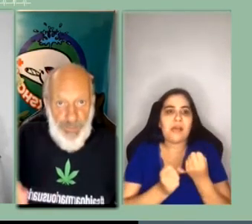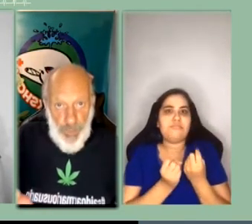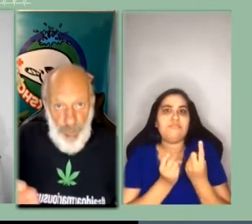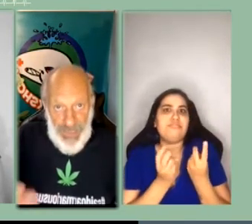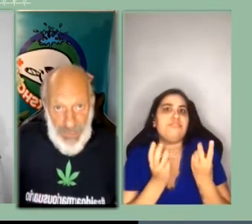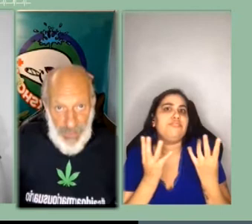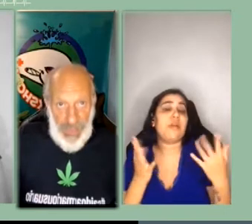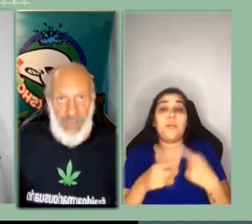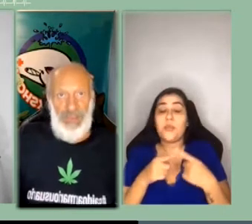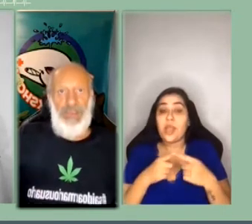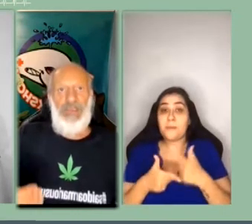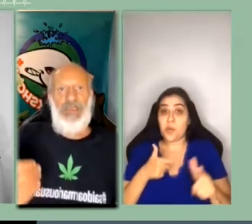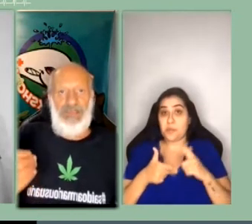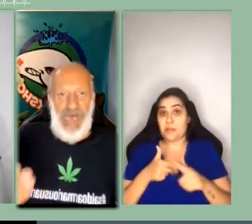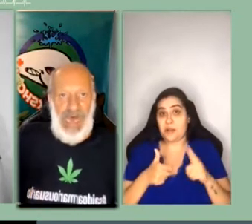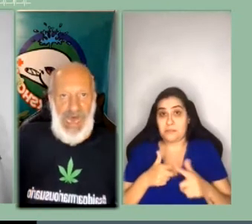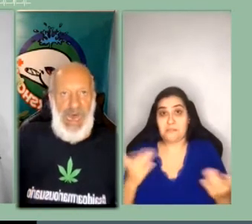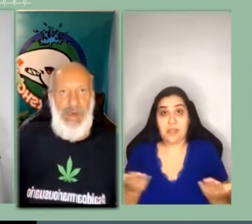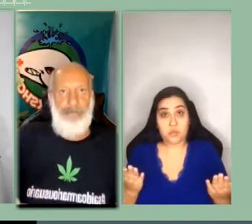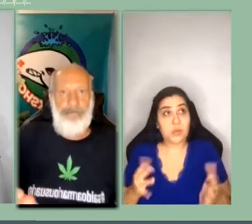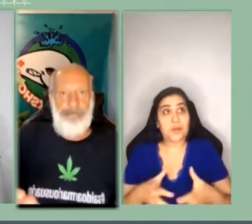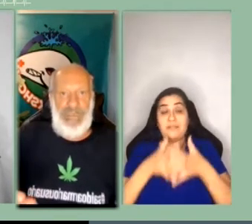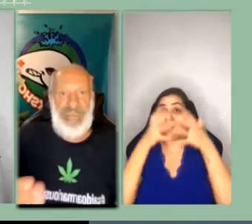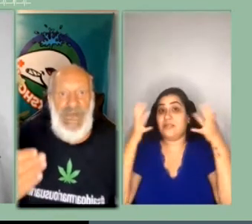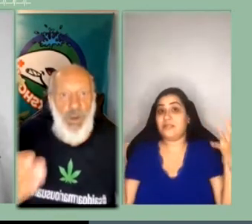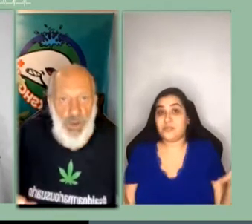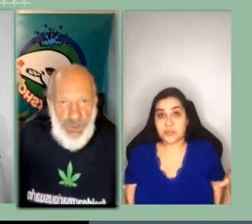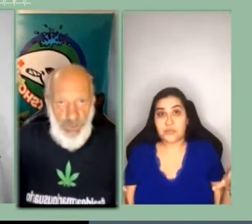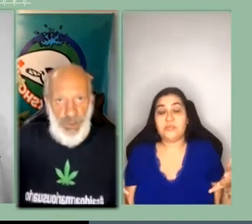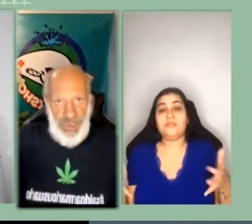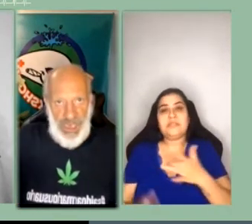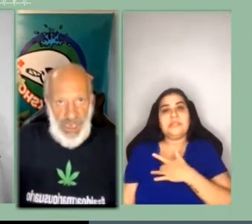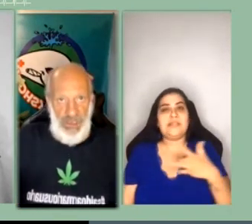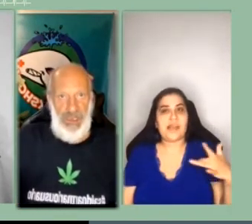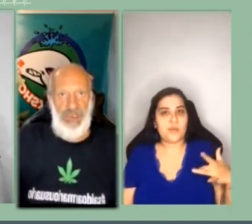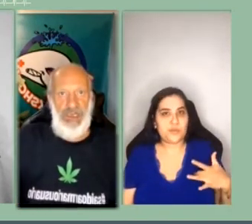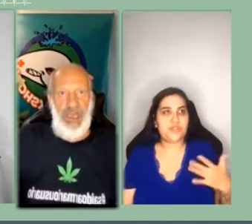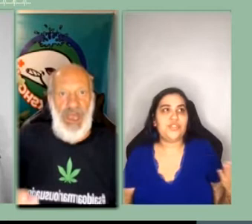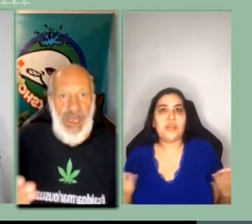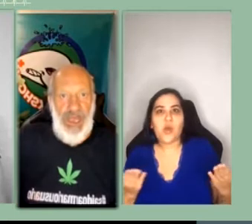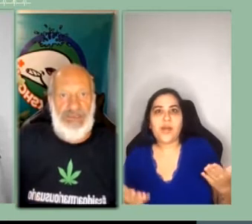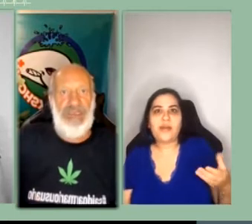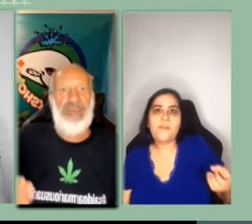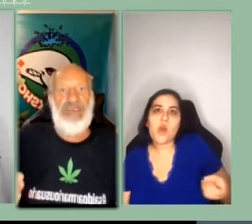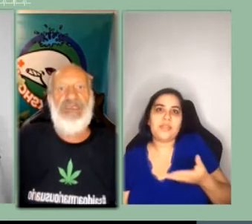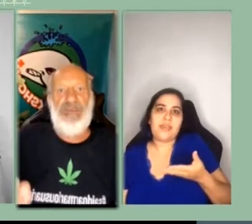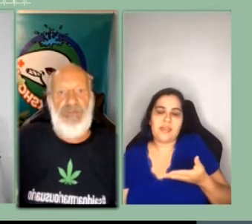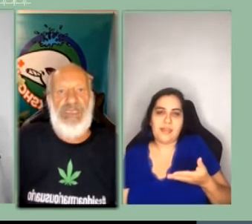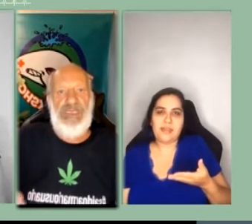grande problema da saúde moderna é essa